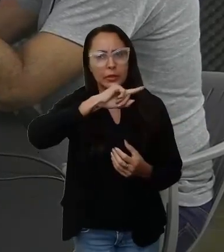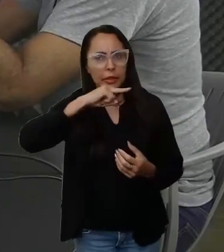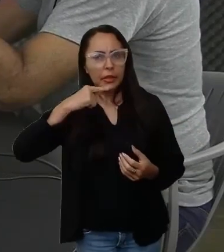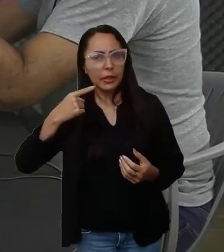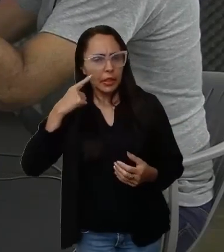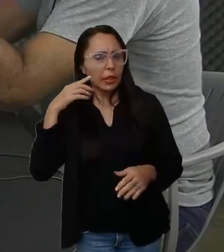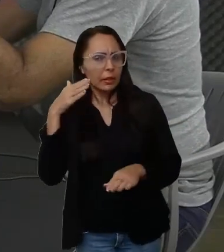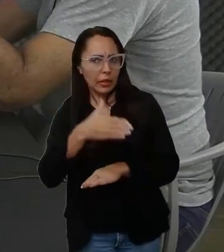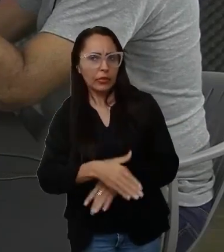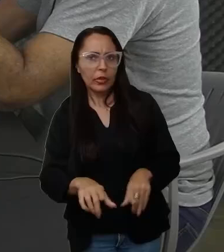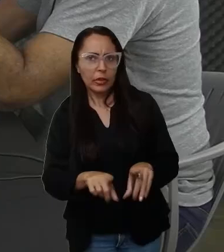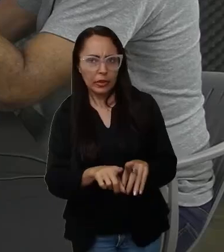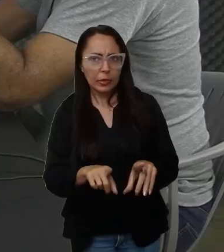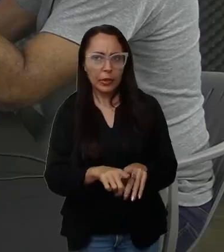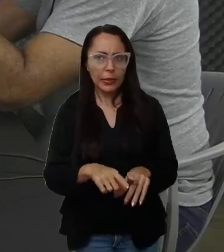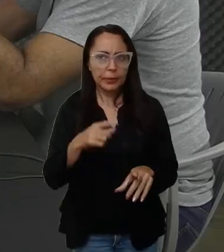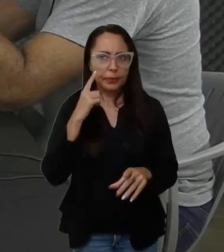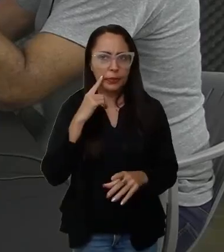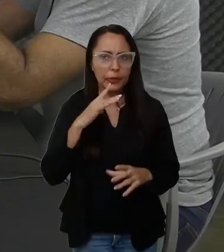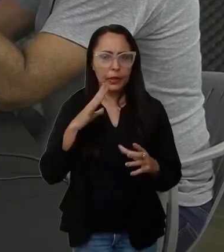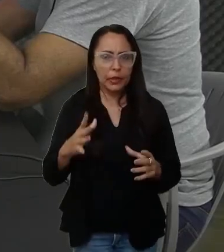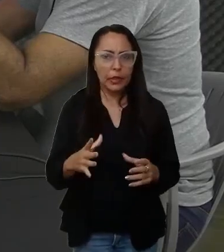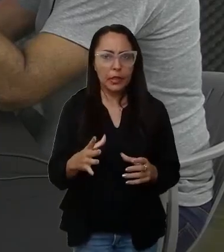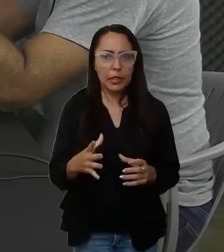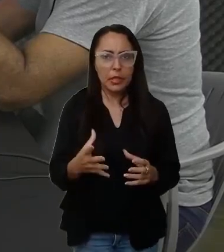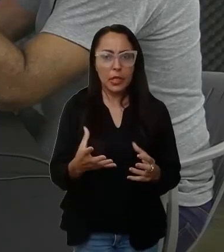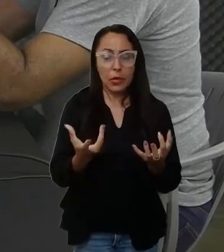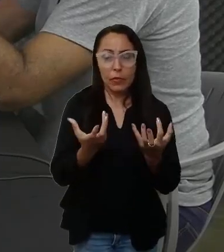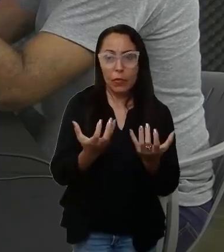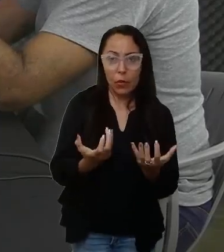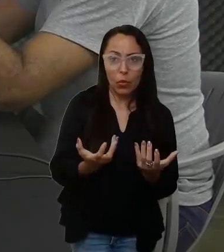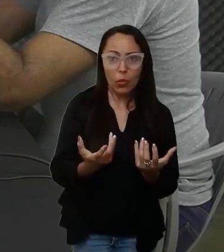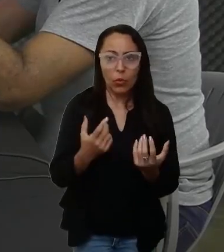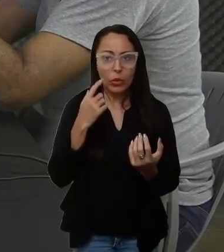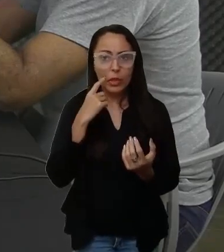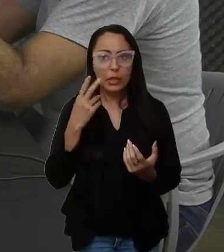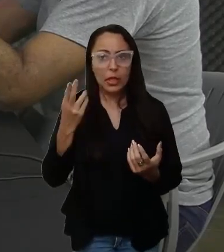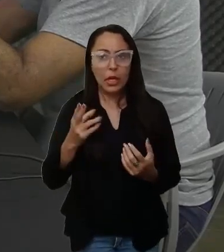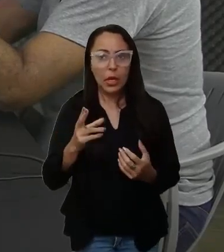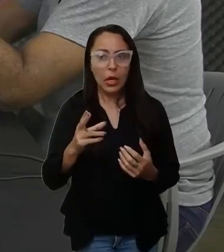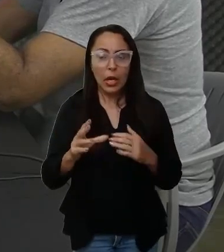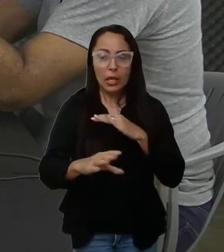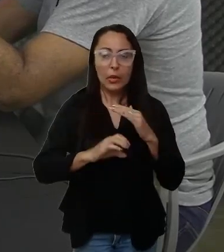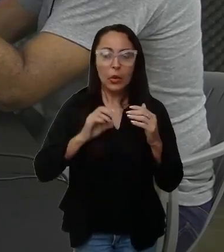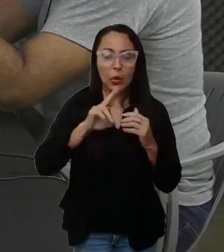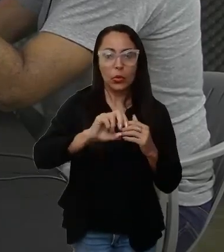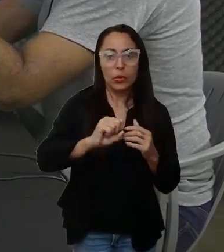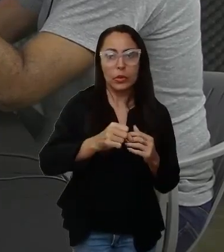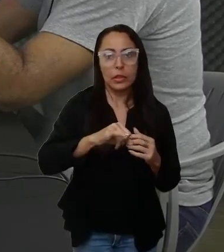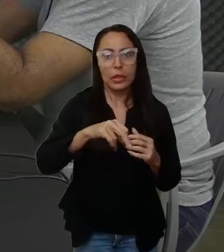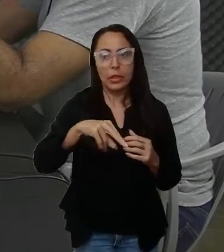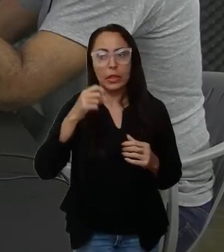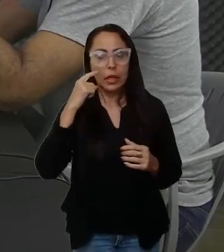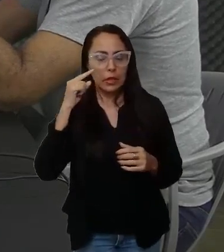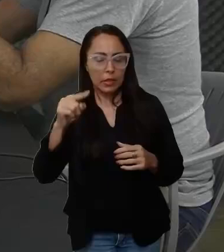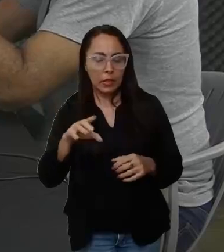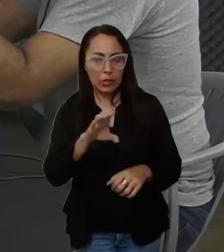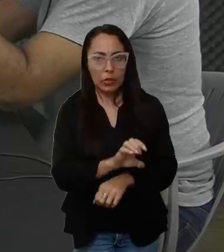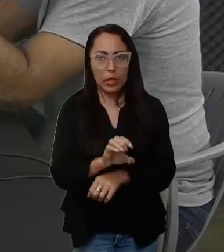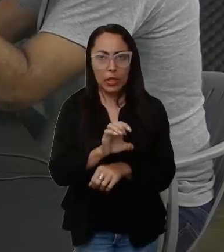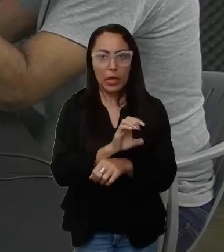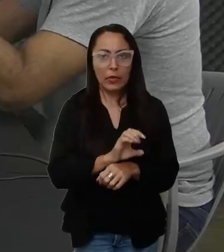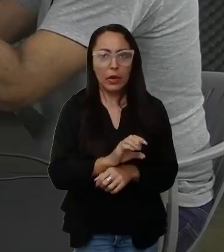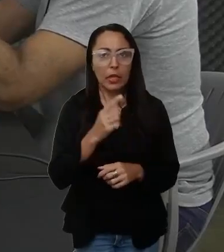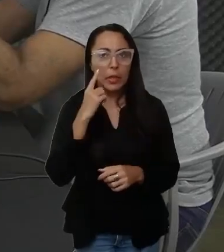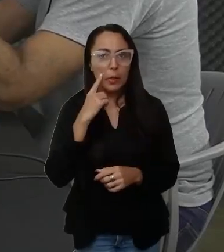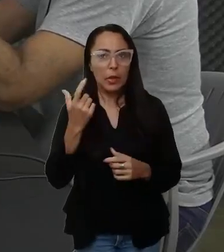interfere nesse aquecimento, já que as usinas aqui do estado, né, para fazer o corte da cana, eles